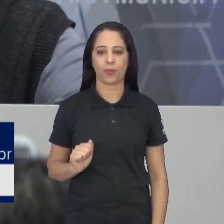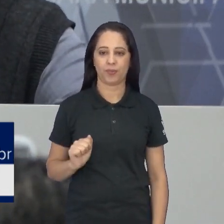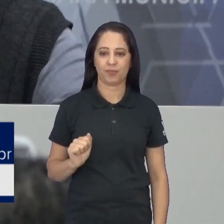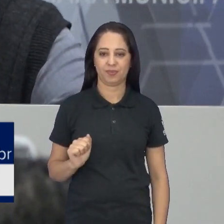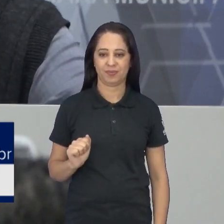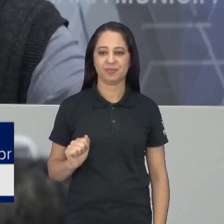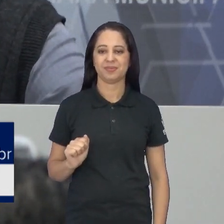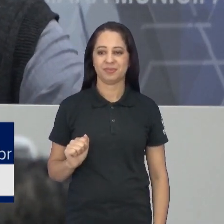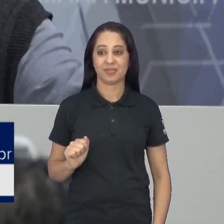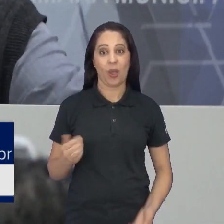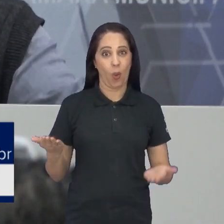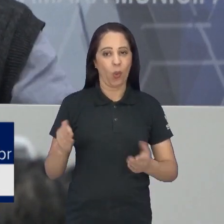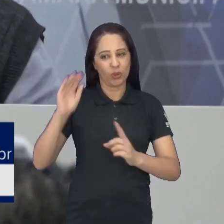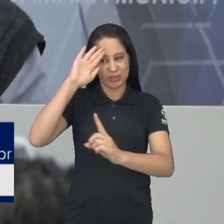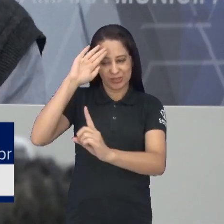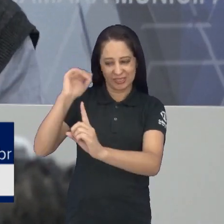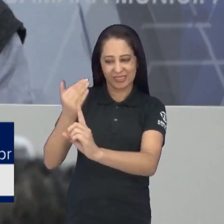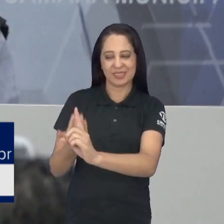que será homenageado